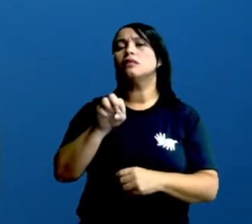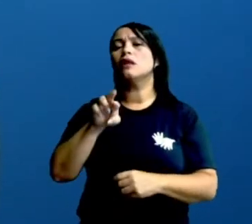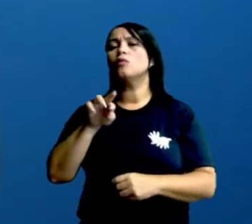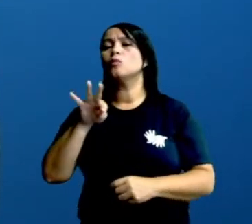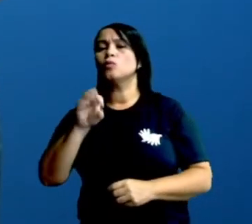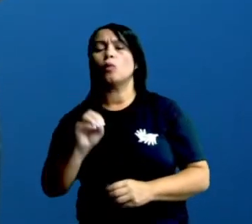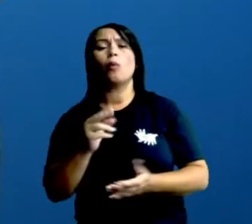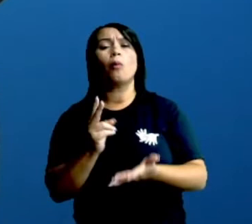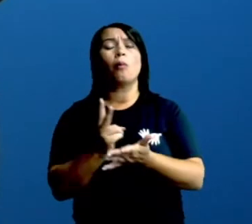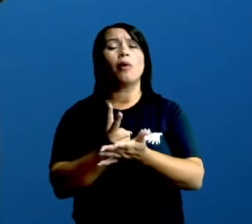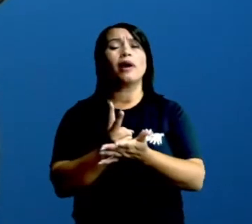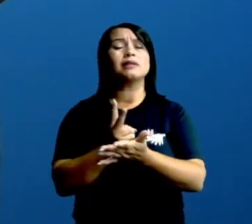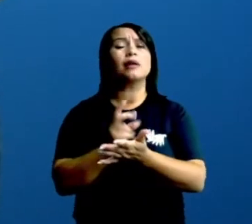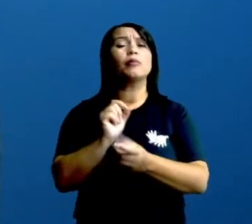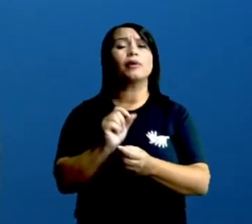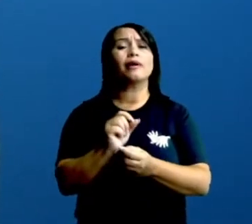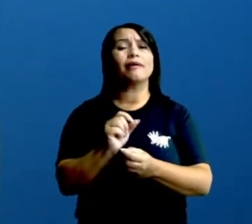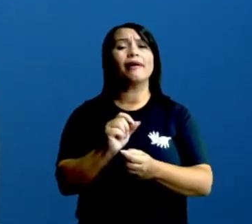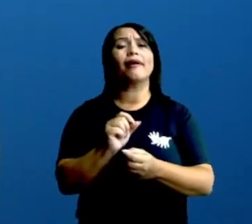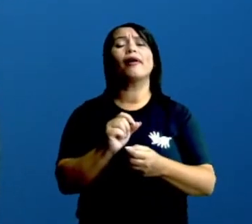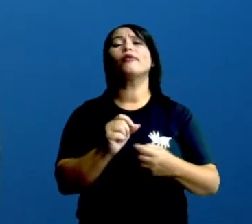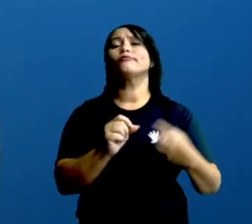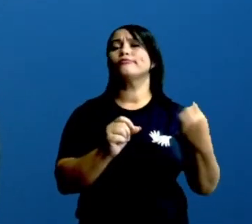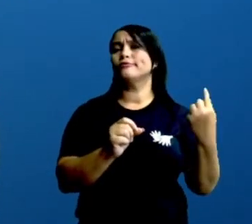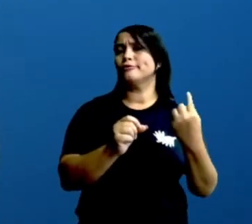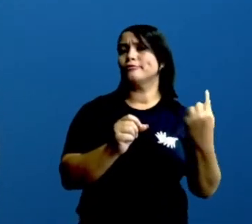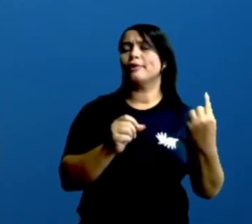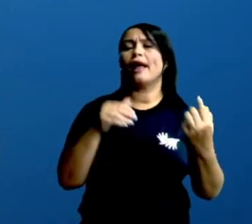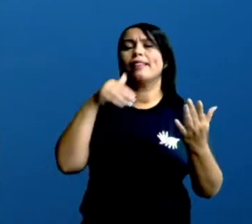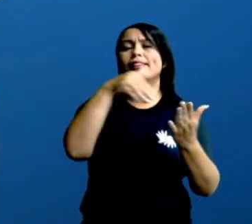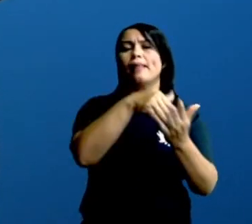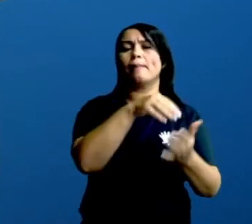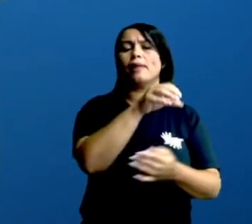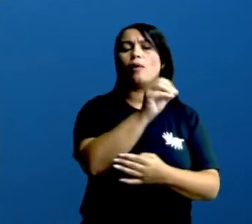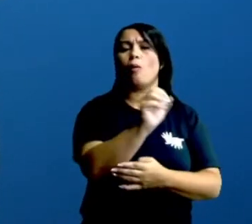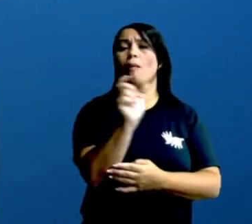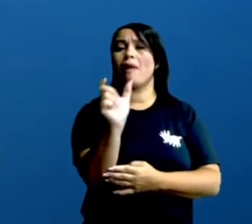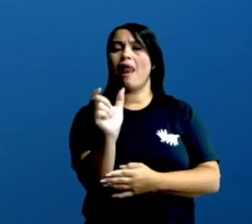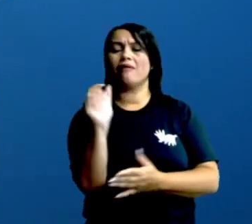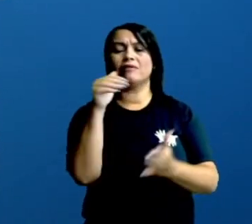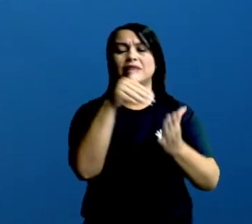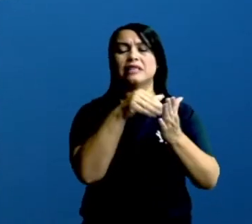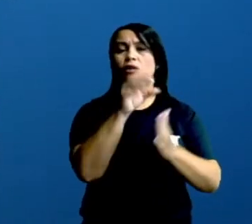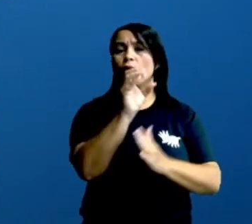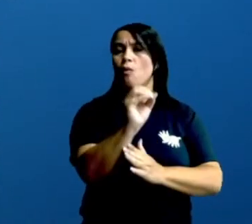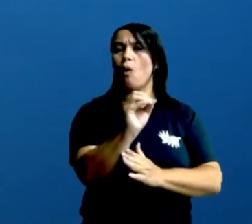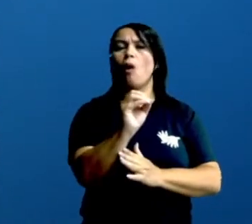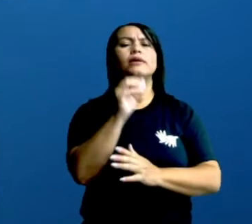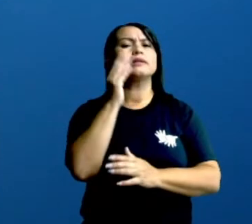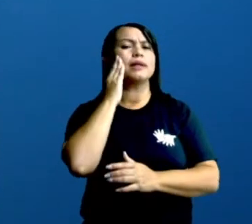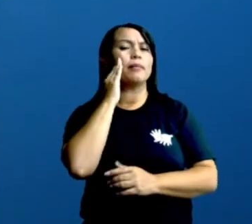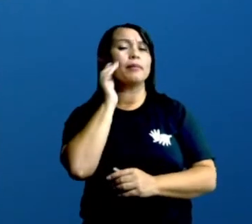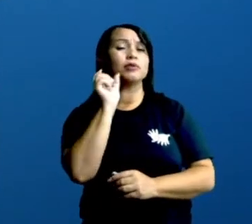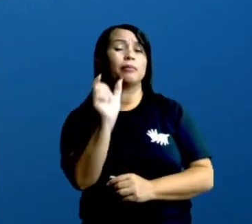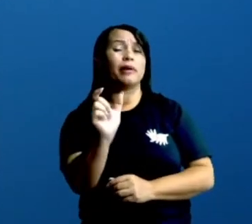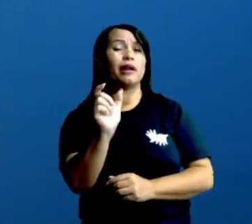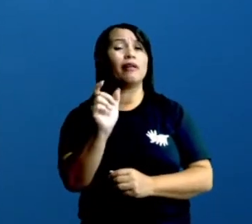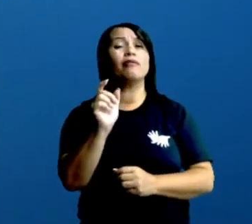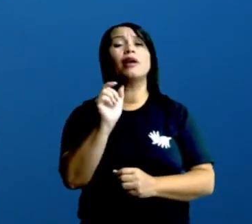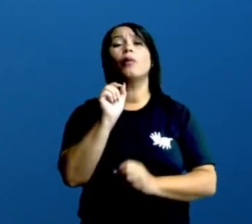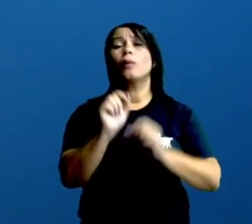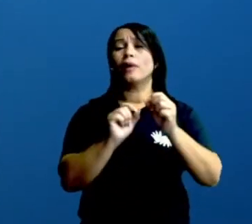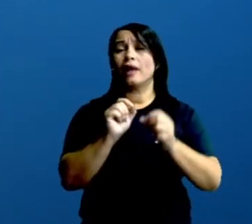fica sempre no singular e termina em O. E a gente sabe que os pronomes demonstrativos masculinos no